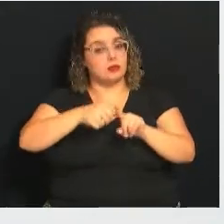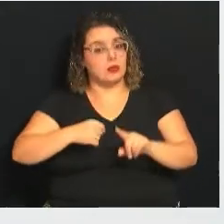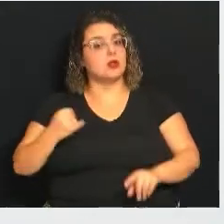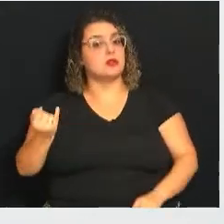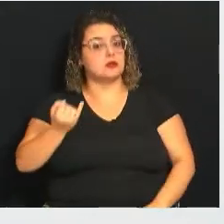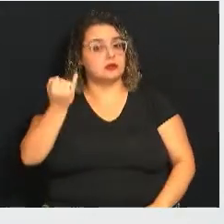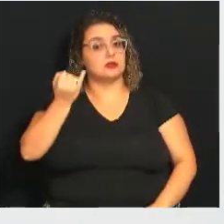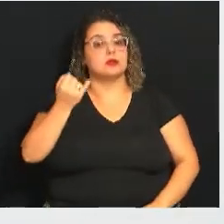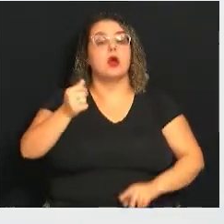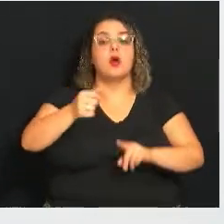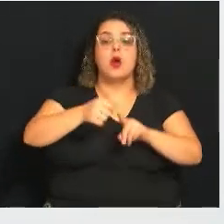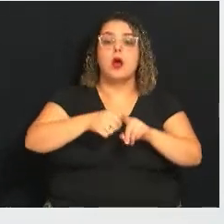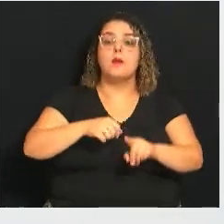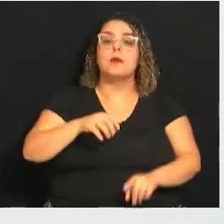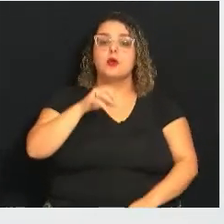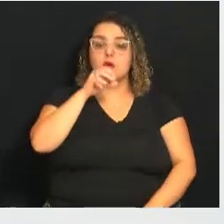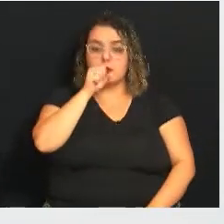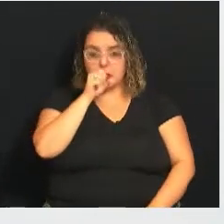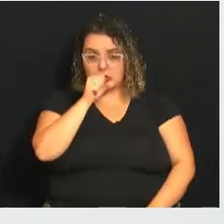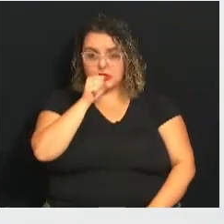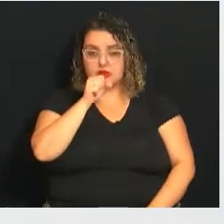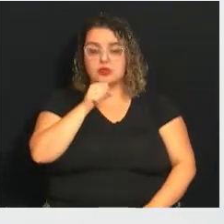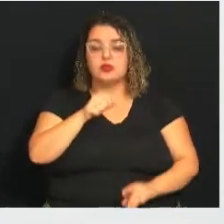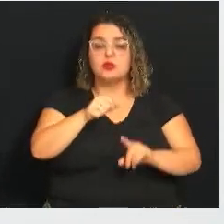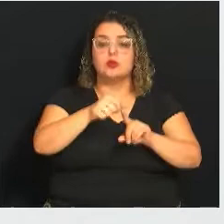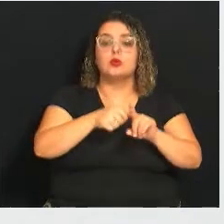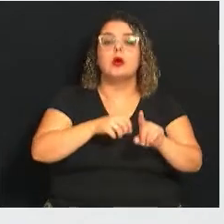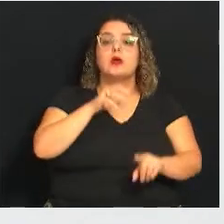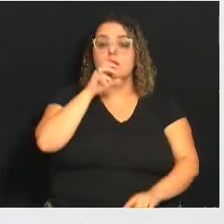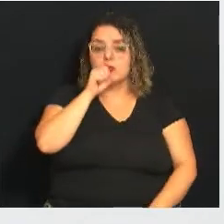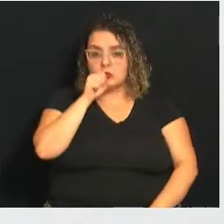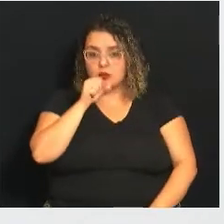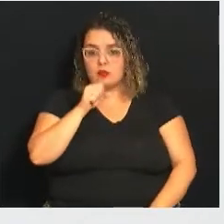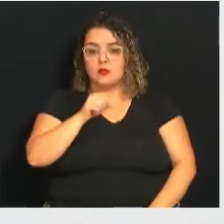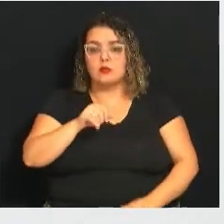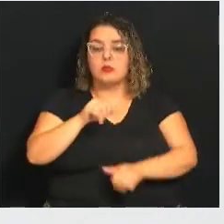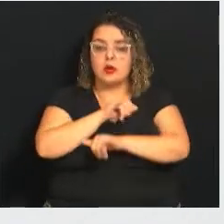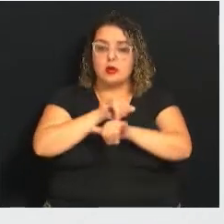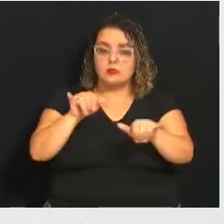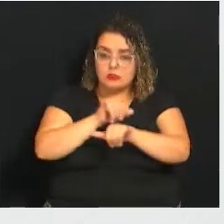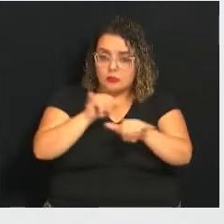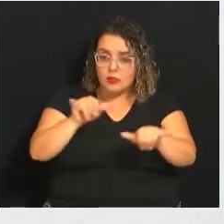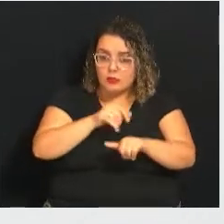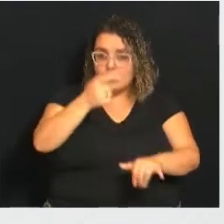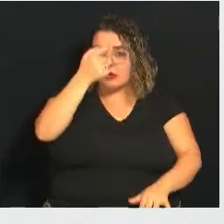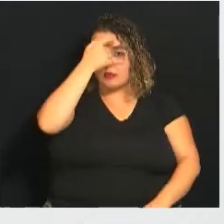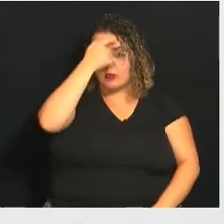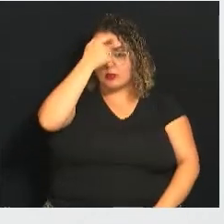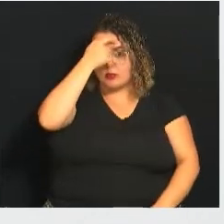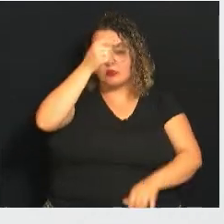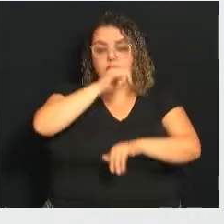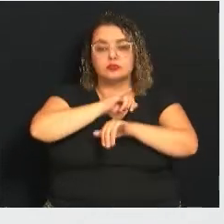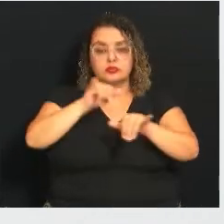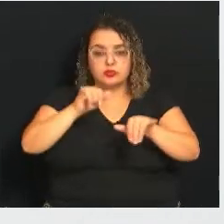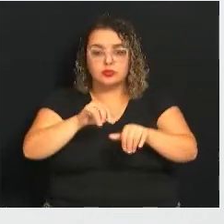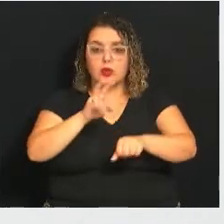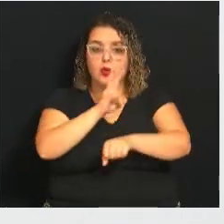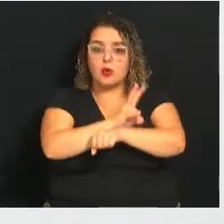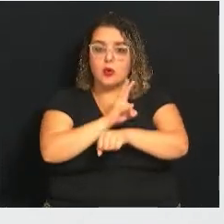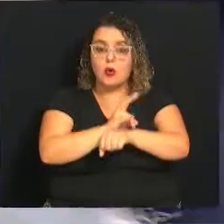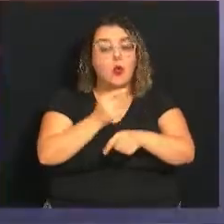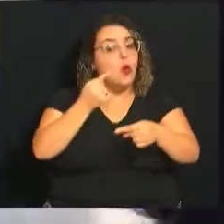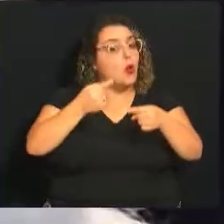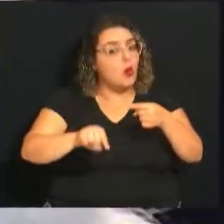onde eu abri o laranja e o Abril laranja é uma campanha de conscientização para proteção animal contra a crueldade